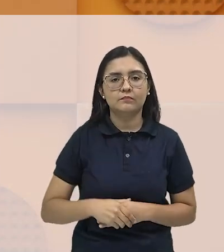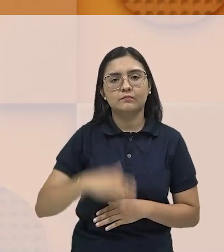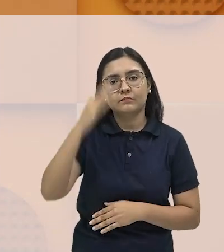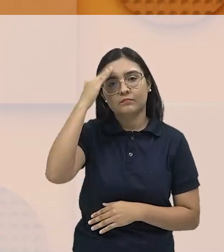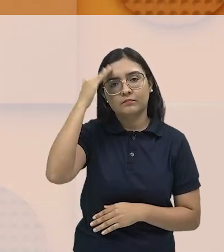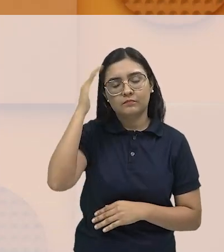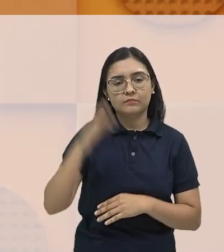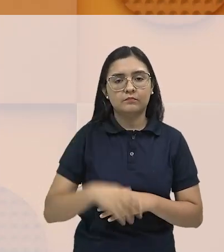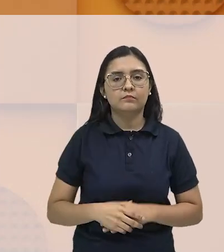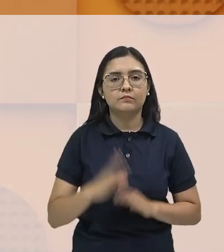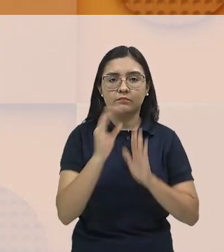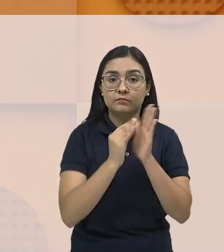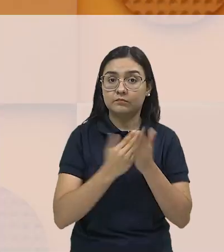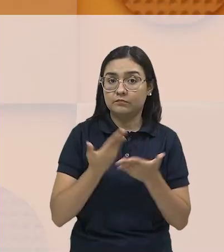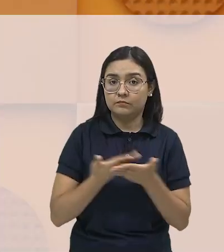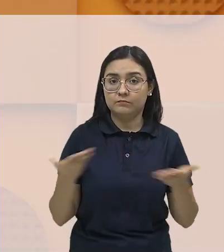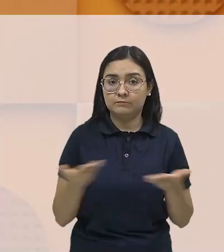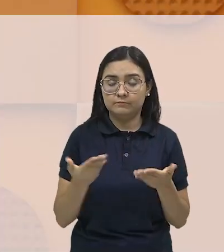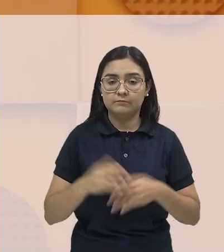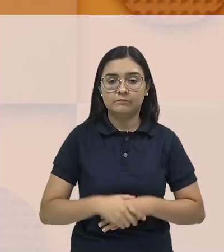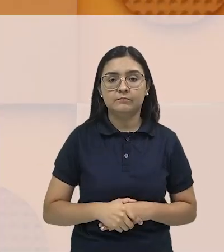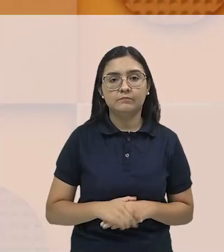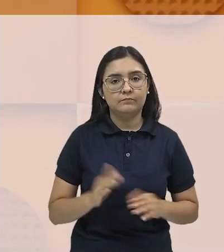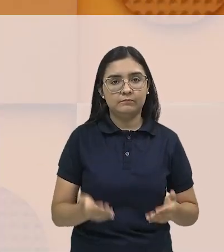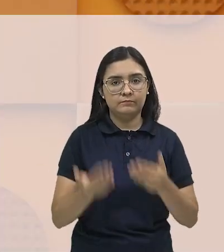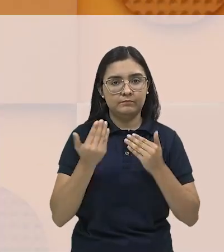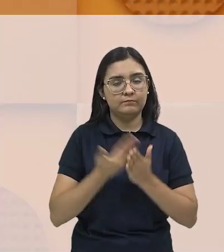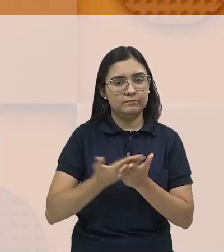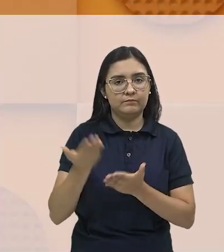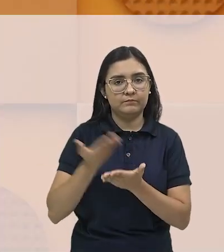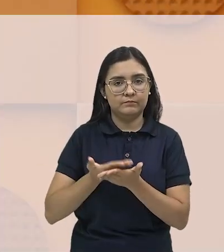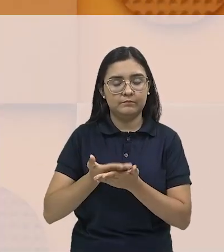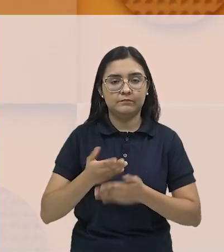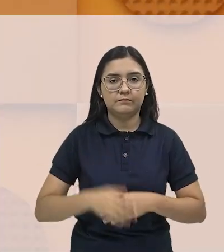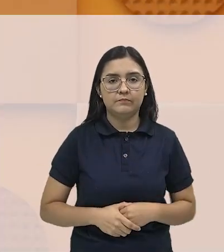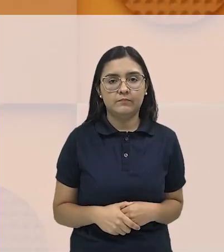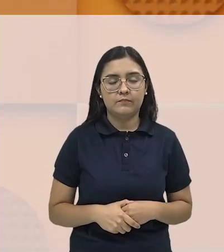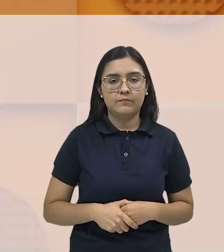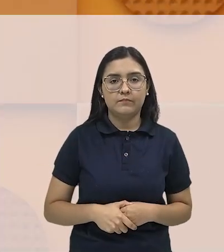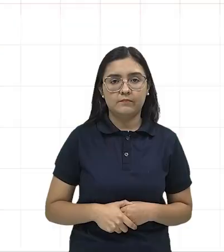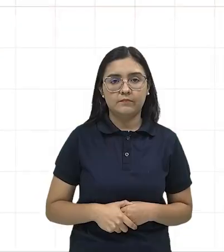saber mais sobre esse conteúdo. Então, convido a me acompanhar durante a aula. Vamos lá?